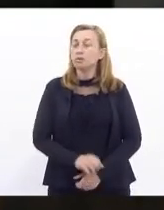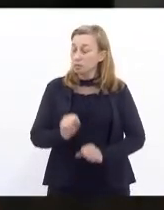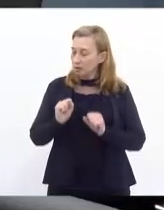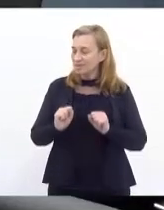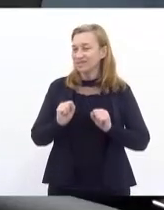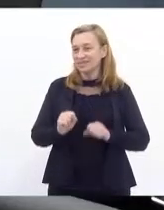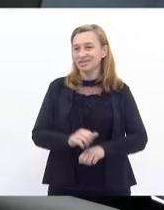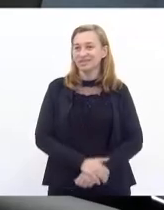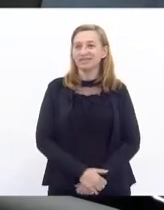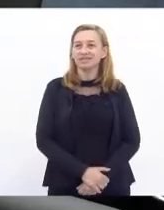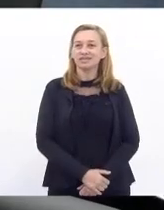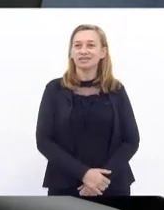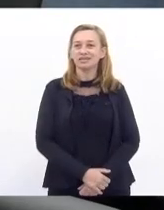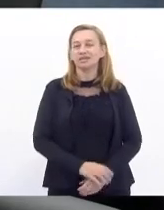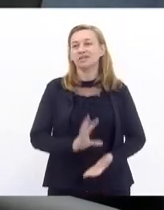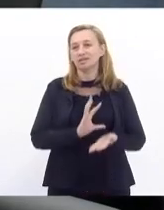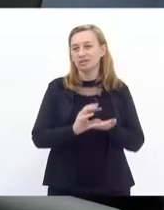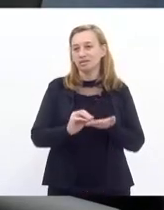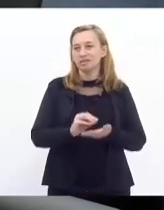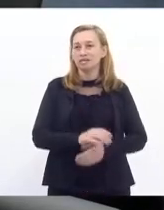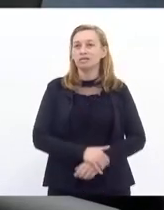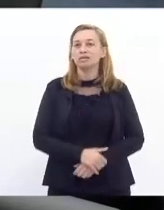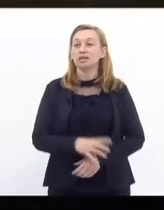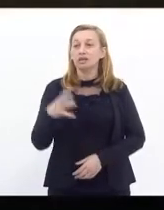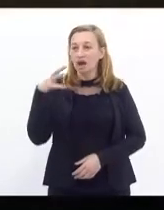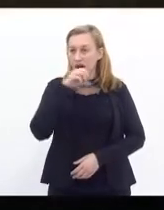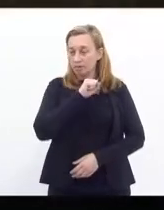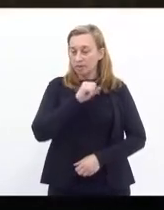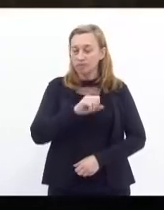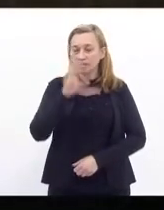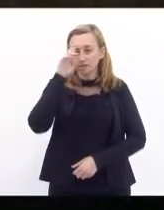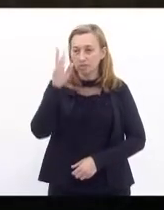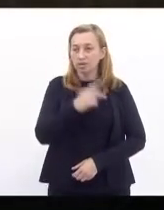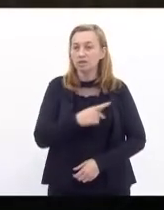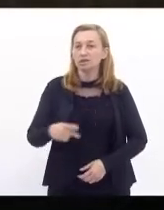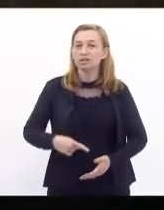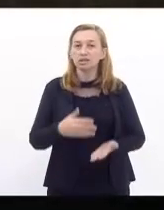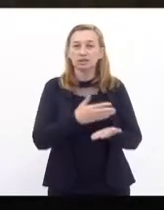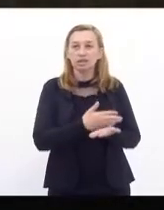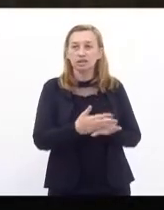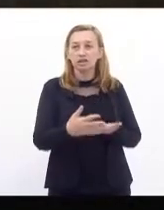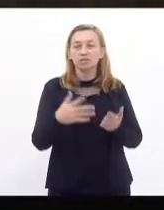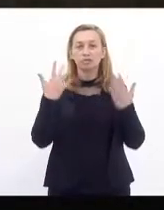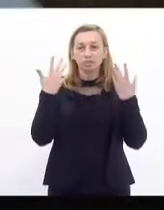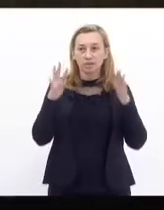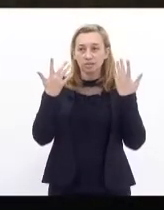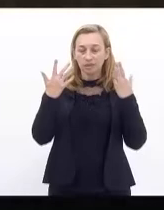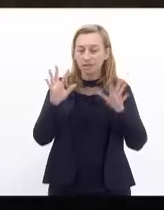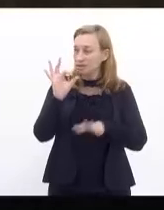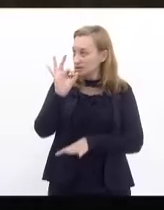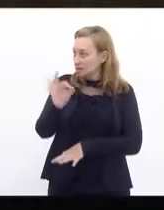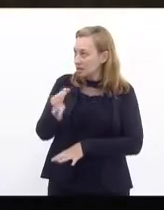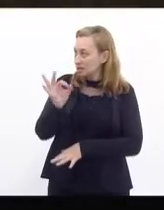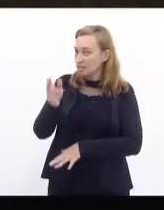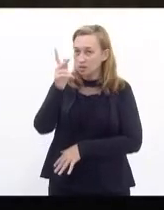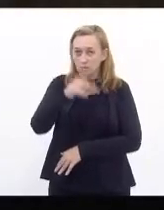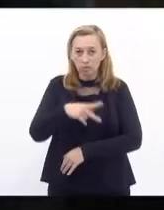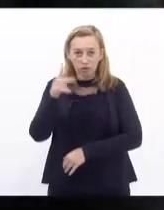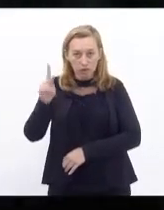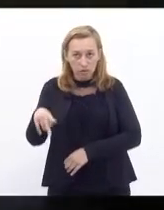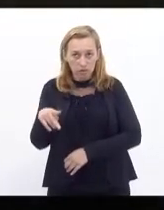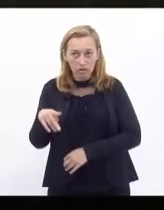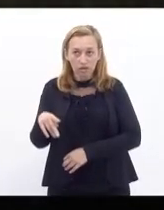Posso. Vou fazer a pauta. Rapidamente, presidente, inicialmente saudar, obviamente, os professores,